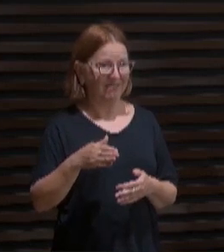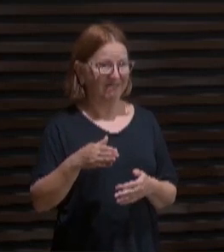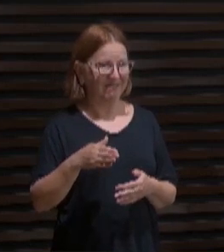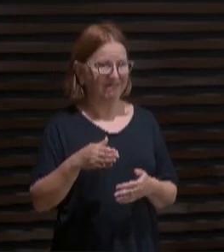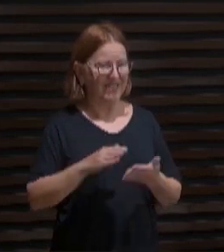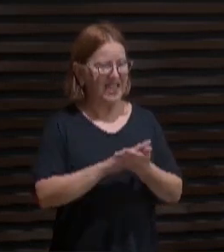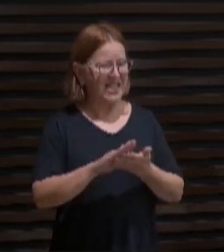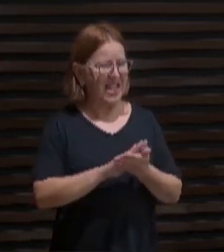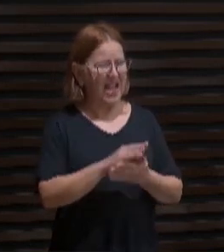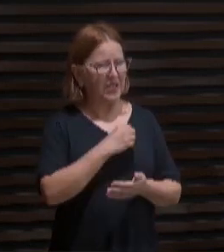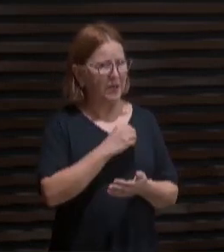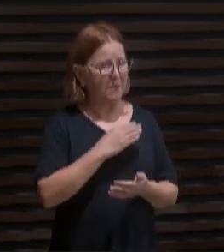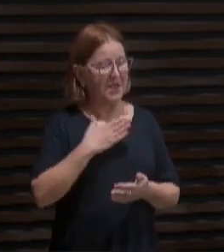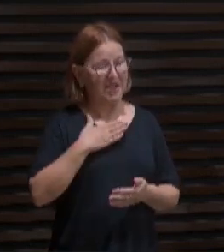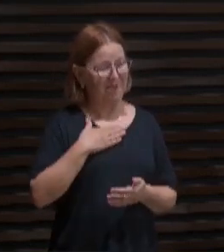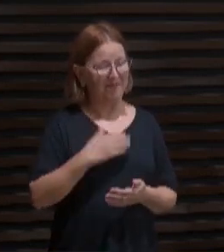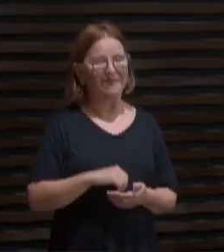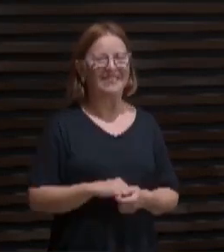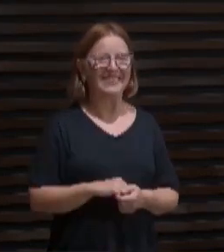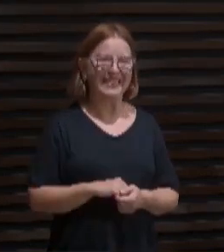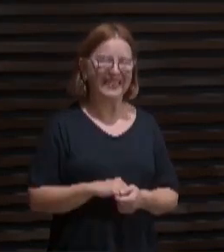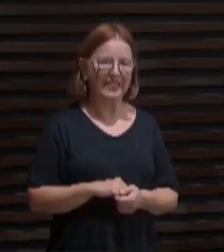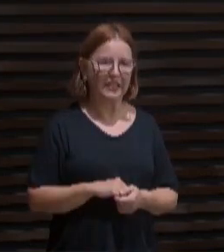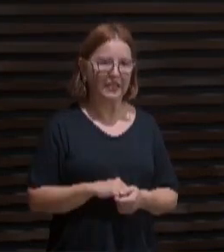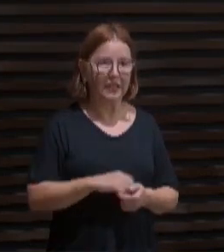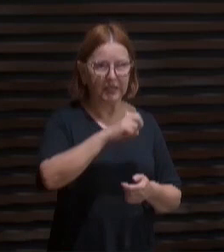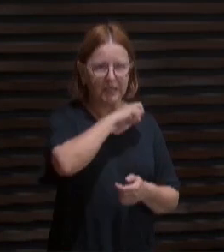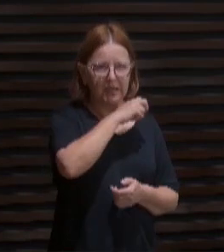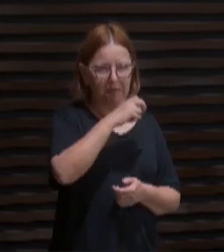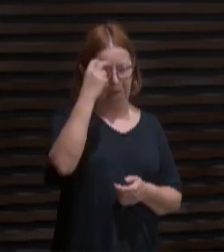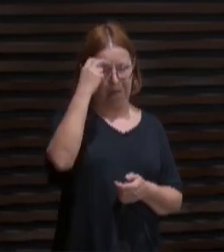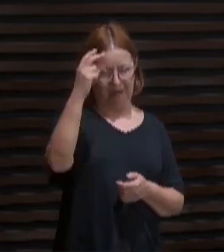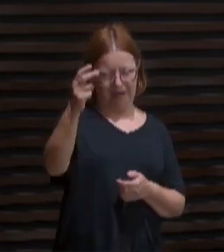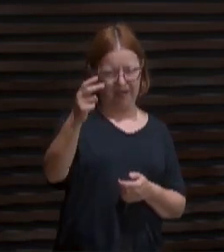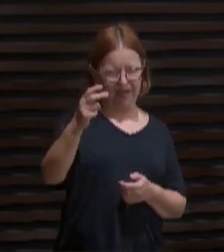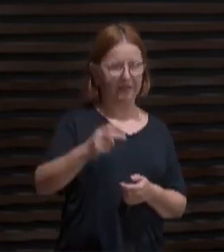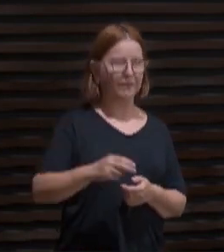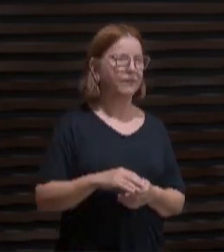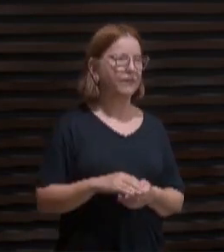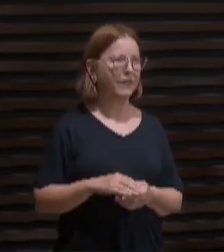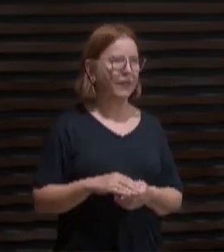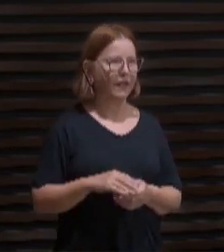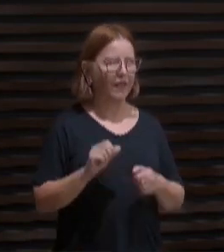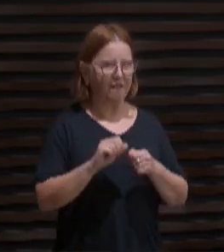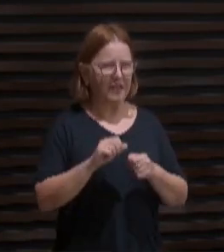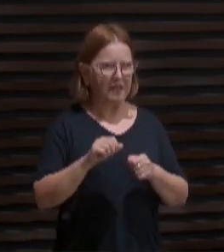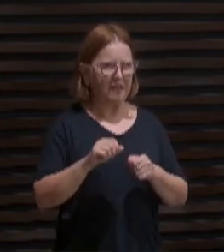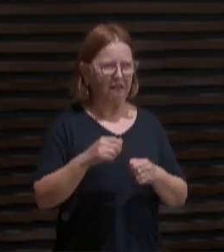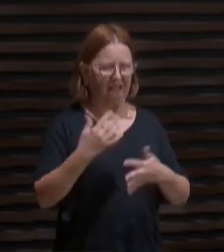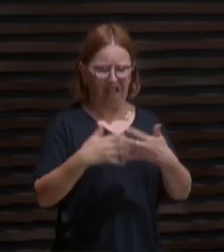iniquidade. A serpente foi astuta e foi tomando ali, ainda que